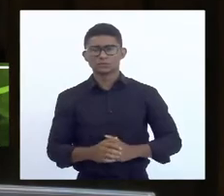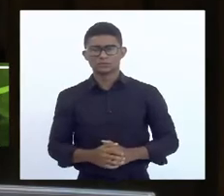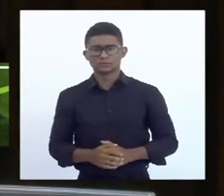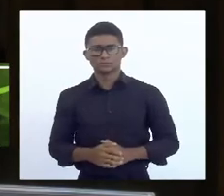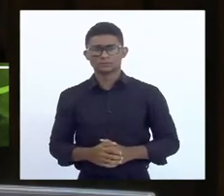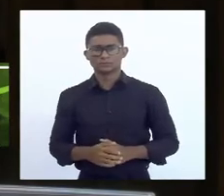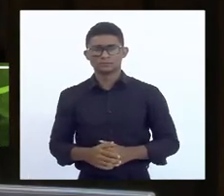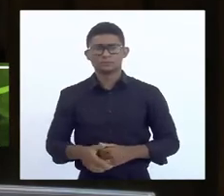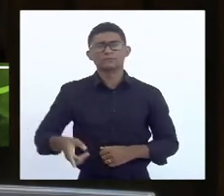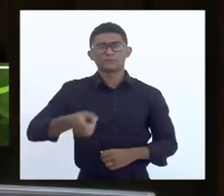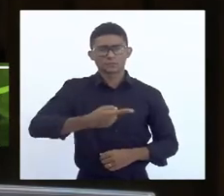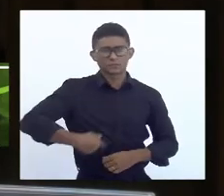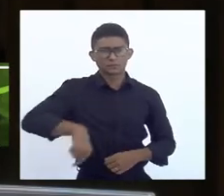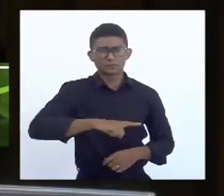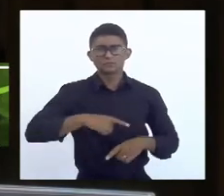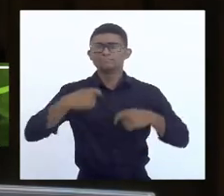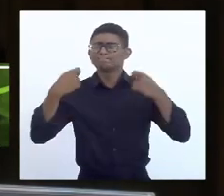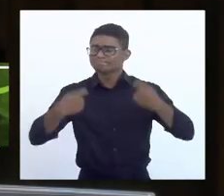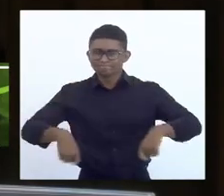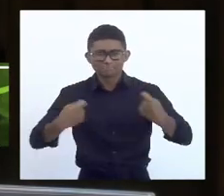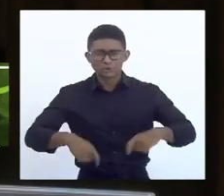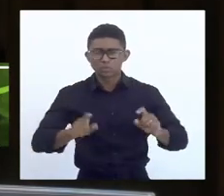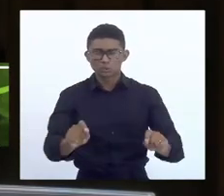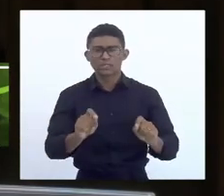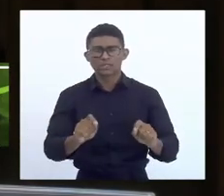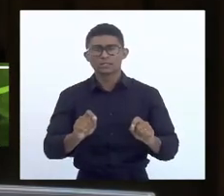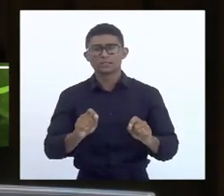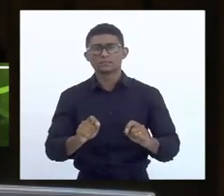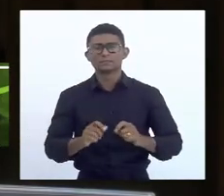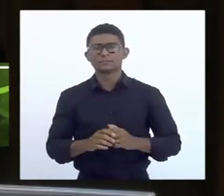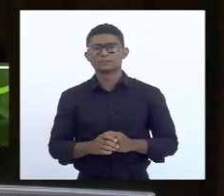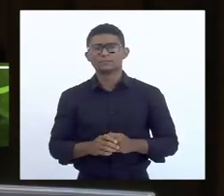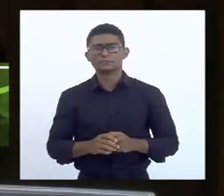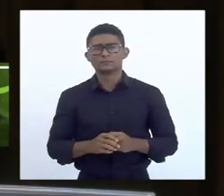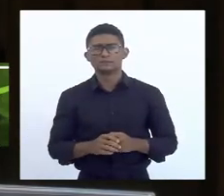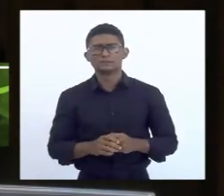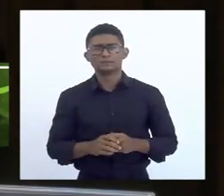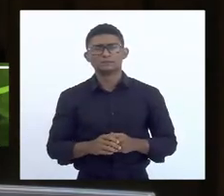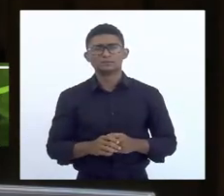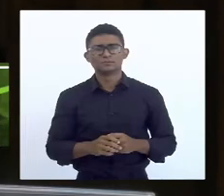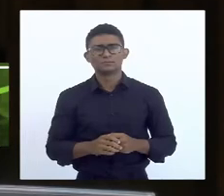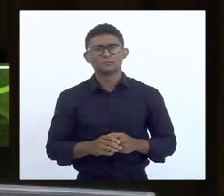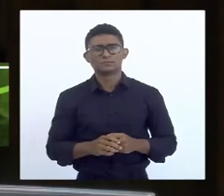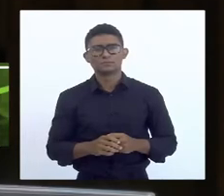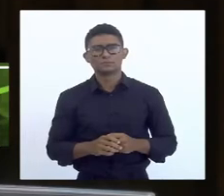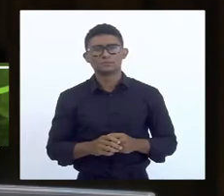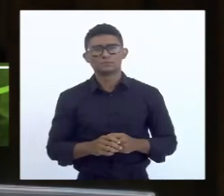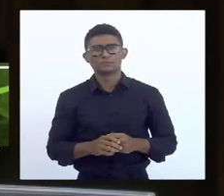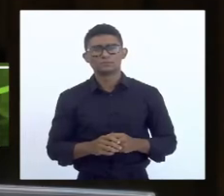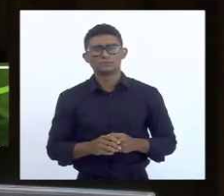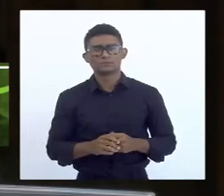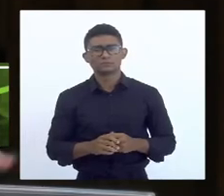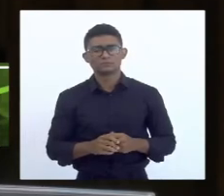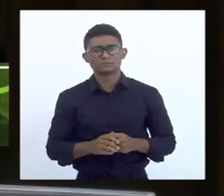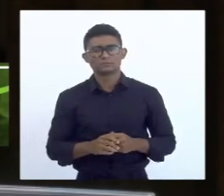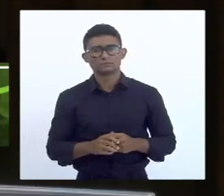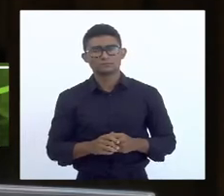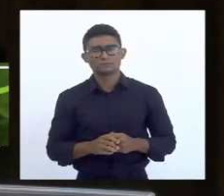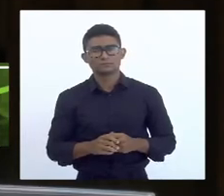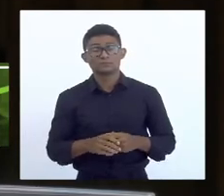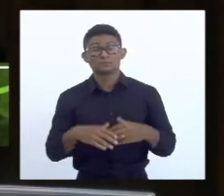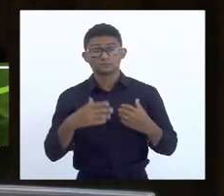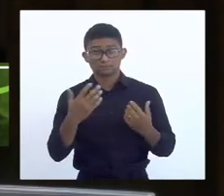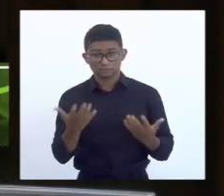Nós precisamos, e eu demorei para entender isso também, nós precisamos entender que ou nós